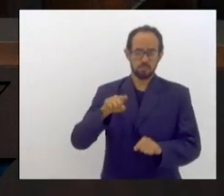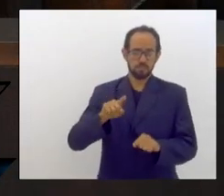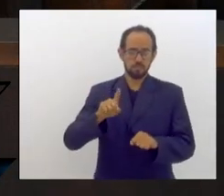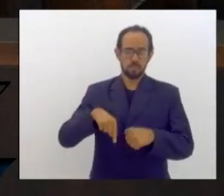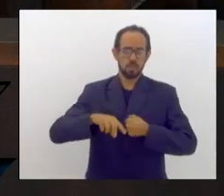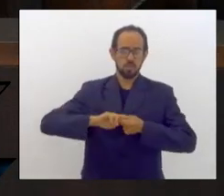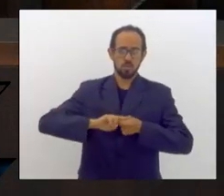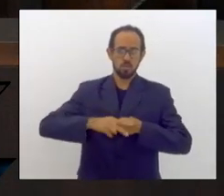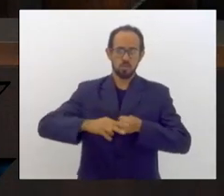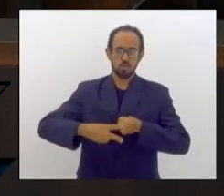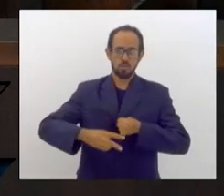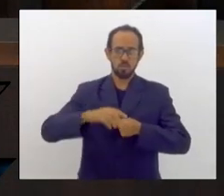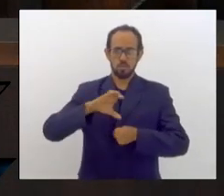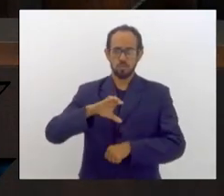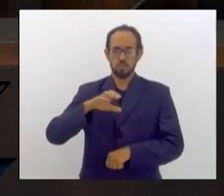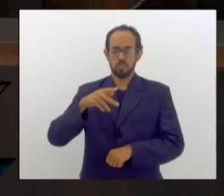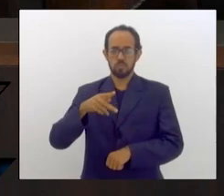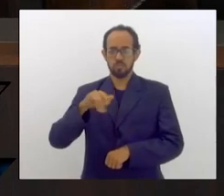uma comissão